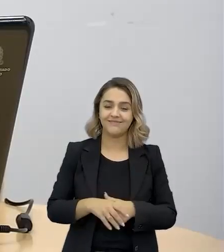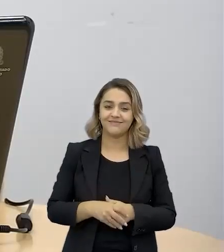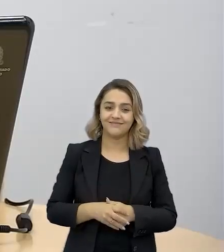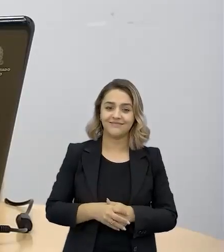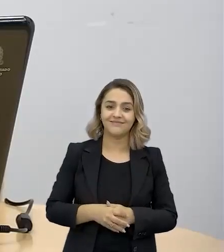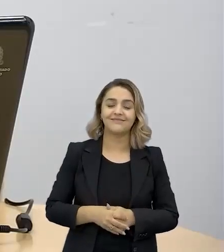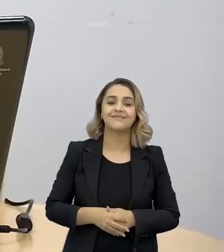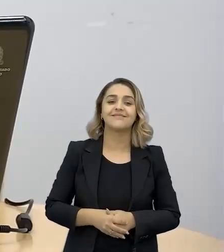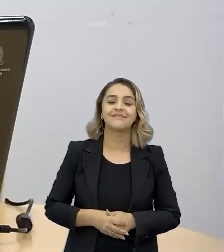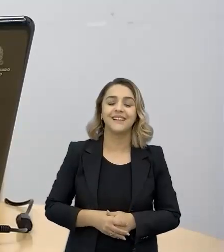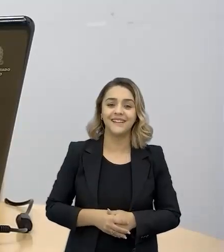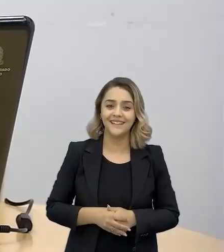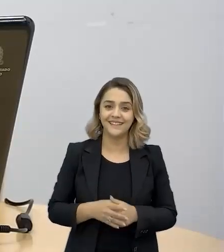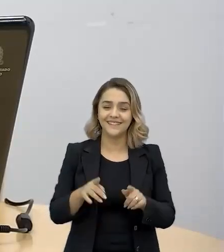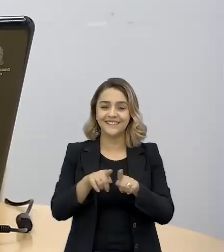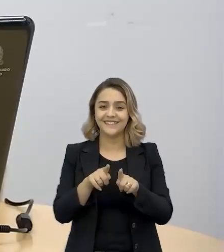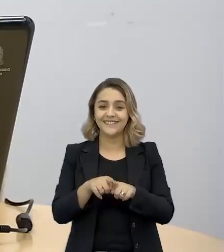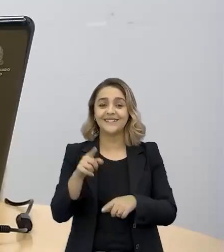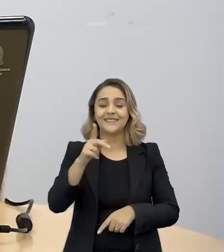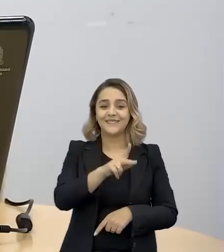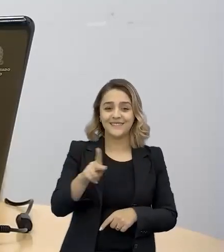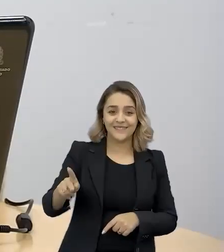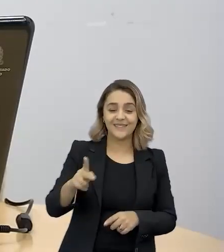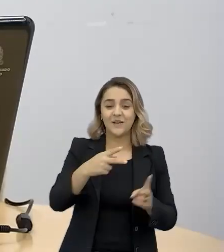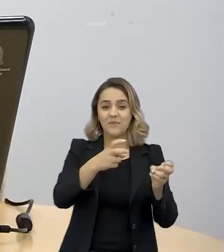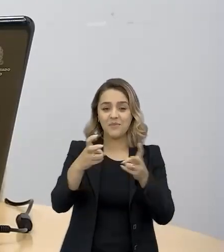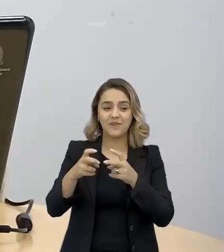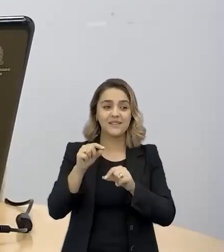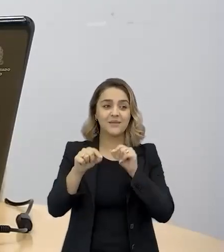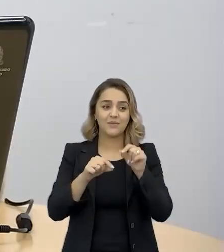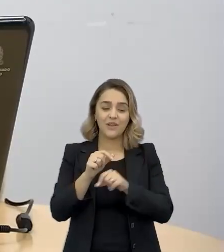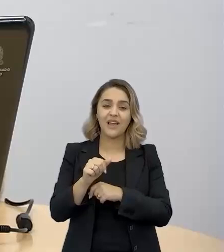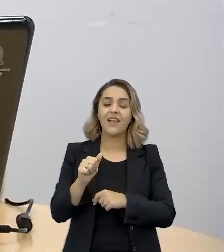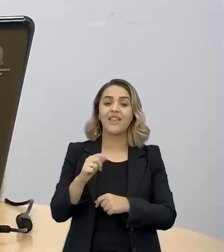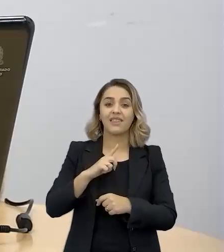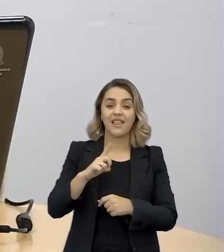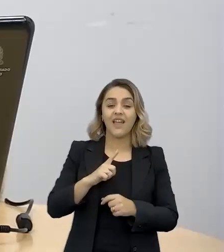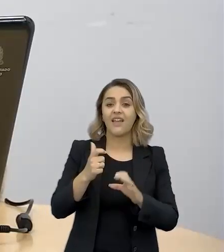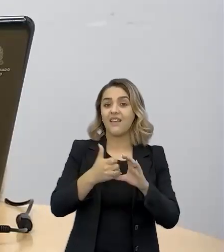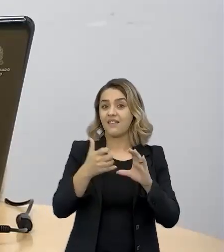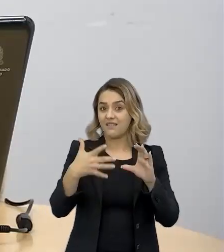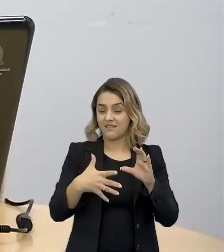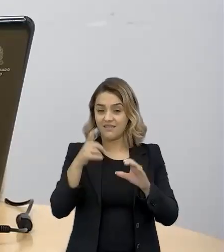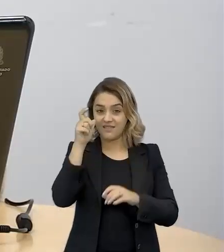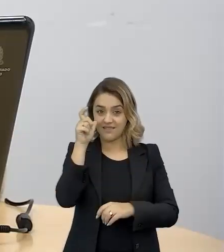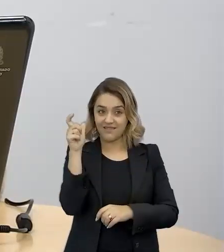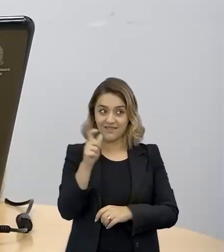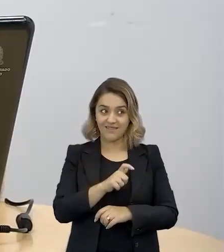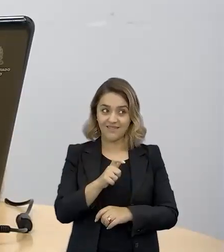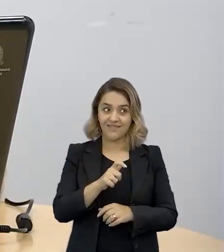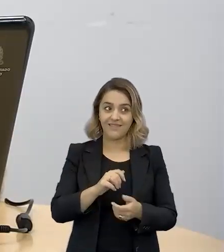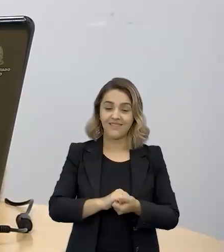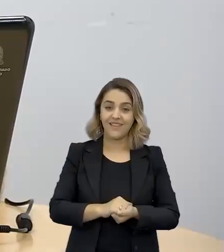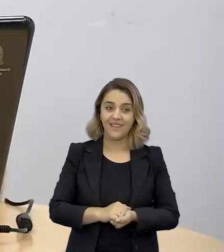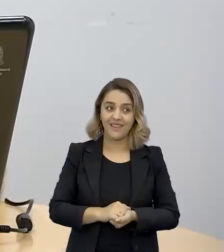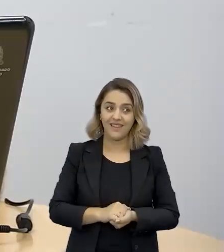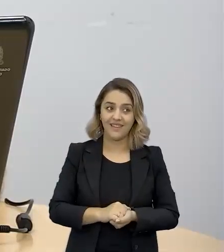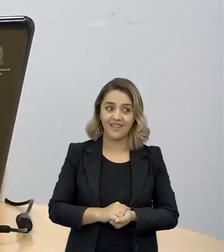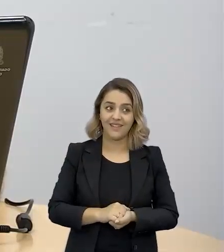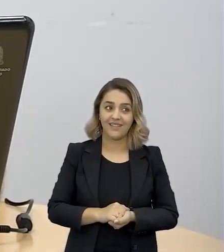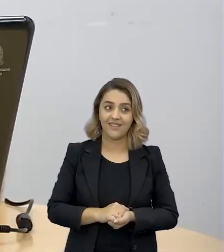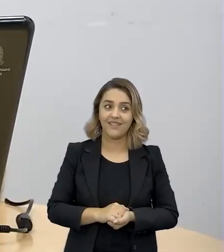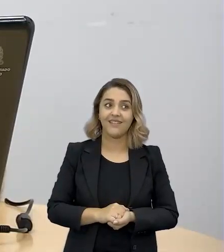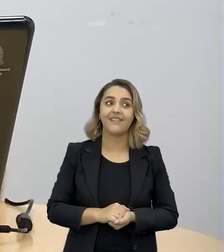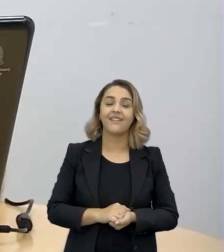dos professores percebem isso, é que o nativo digital ele tem uma característica interessante. Ele lida muito bem com a